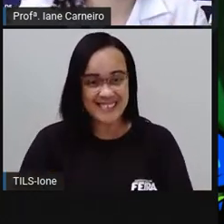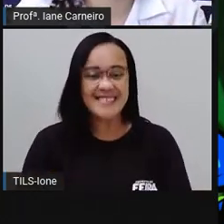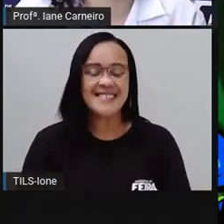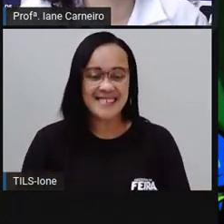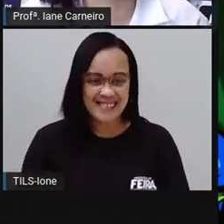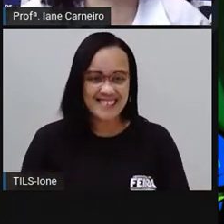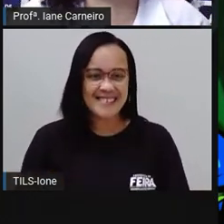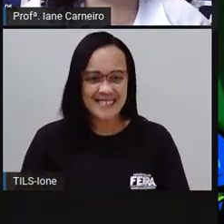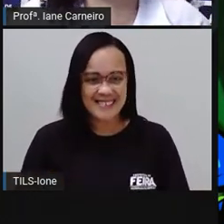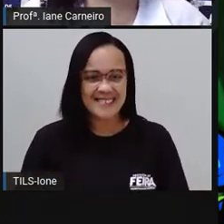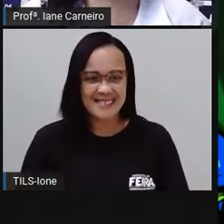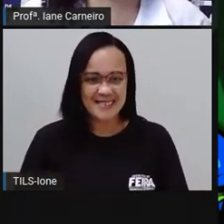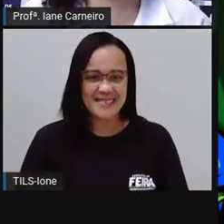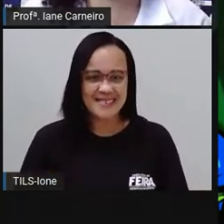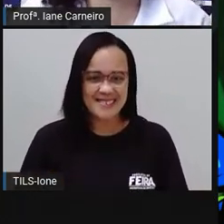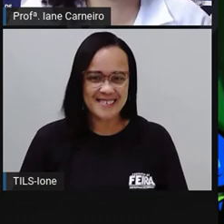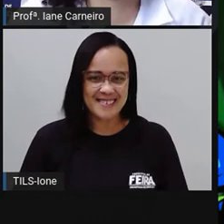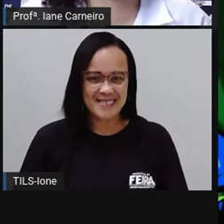corre.